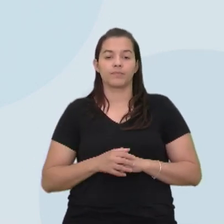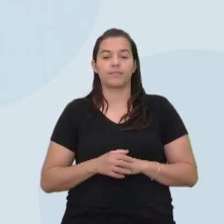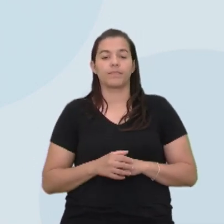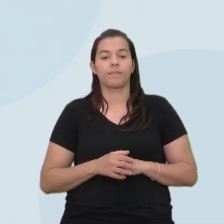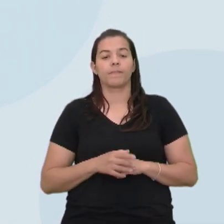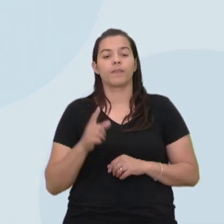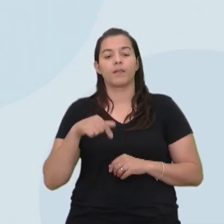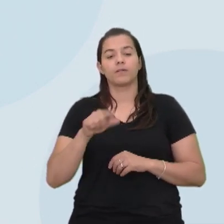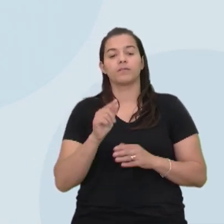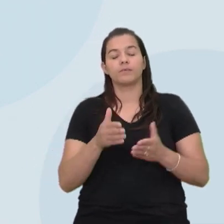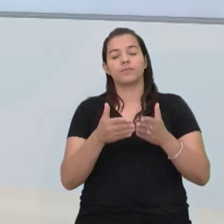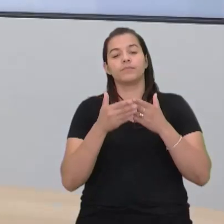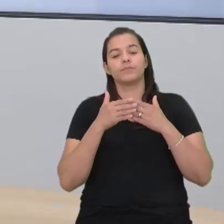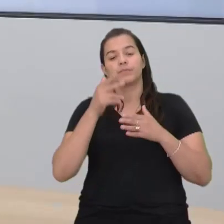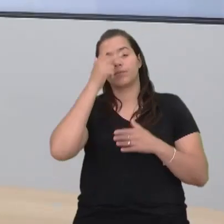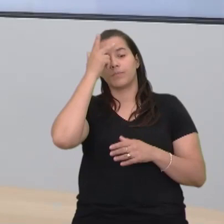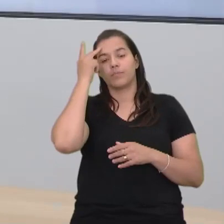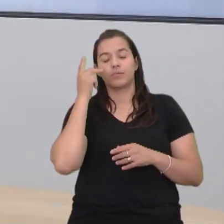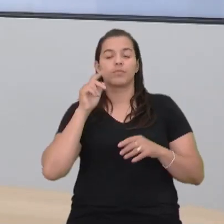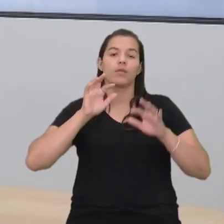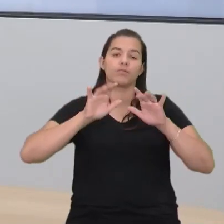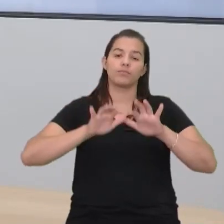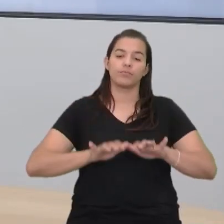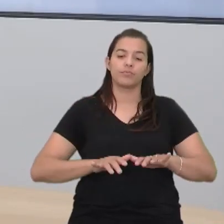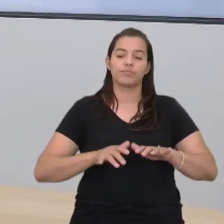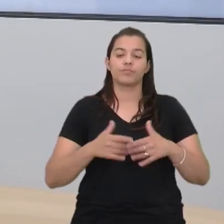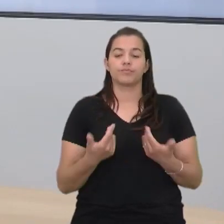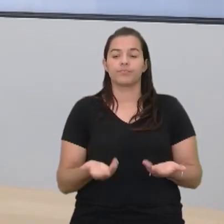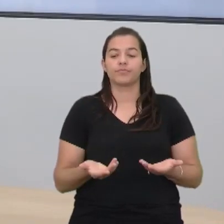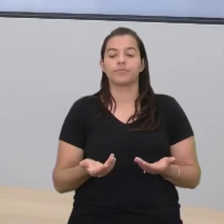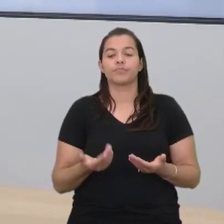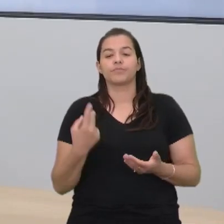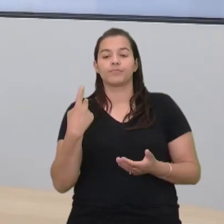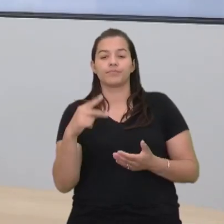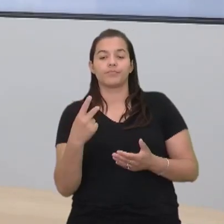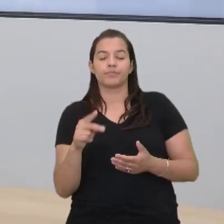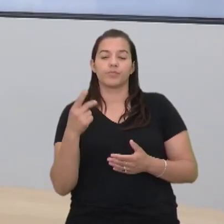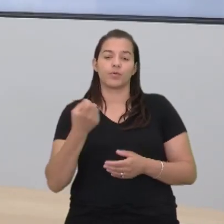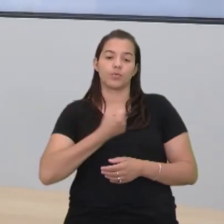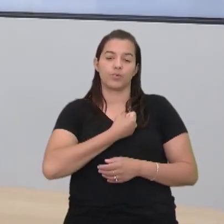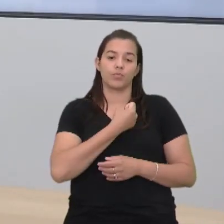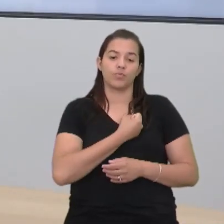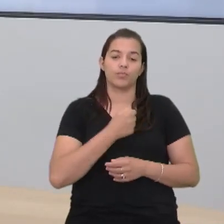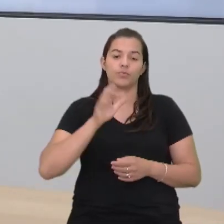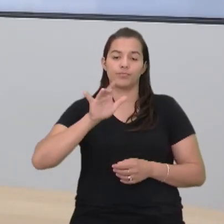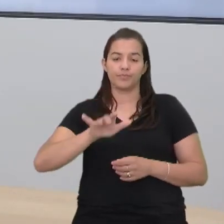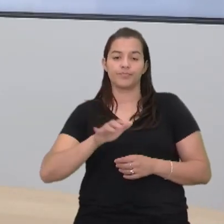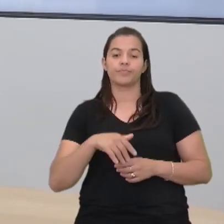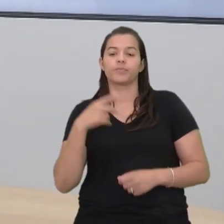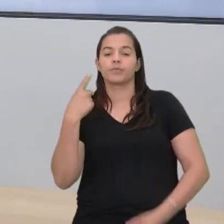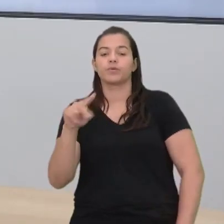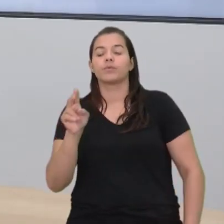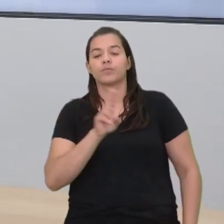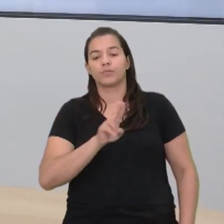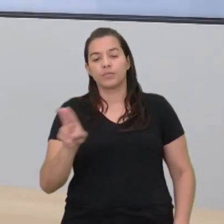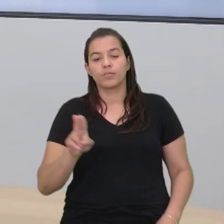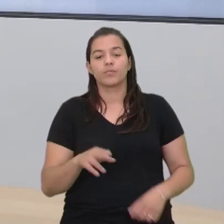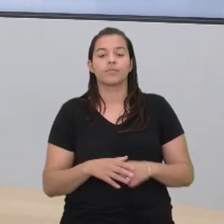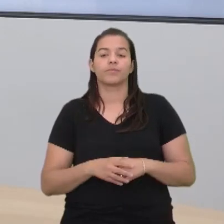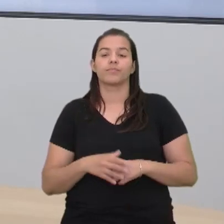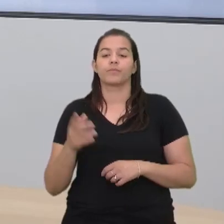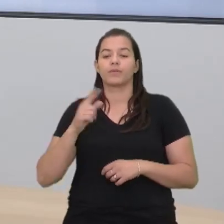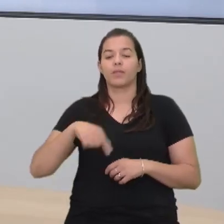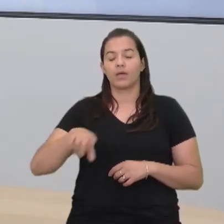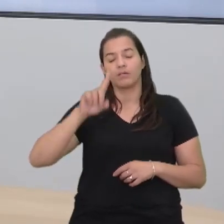pode pedir para a pessoa, digite alguma coisa. Então, escolha um número, e a pessoa digita. Qual é o seu nome? A pessoa digita. Então, aqui é